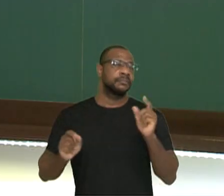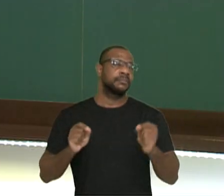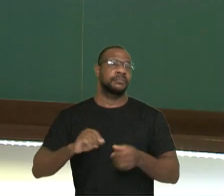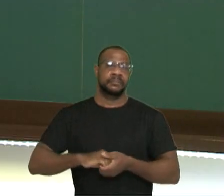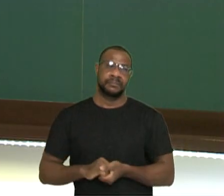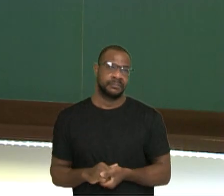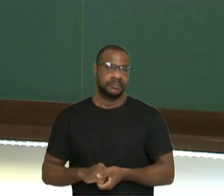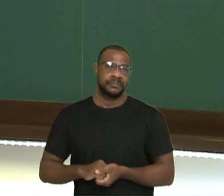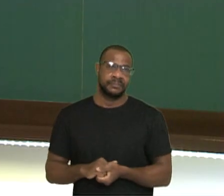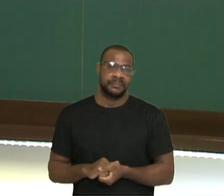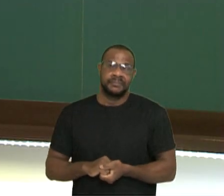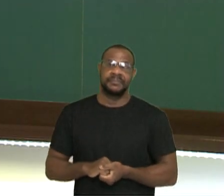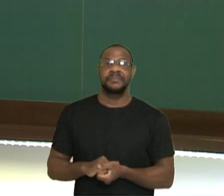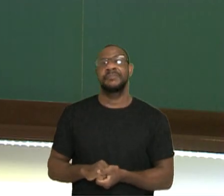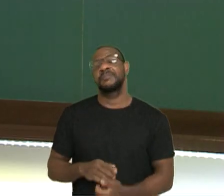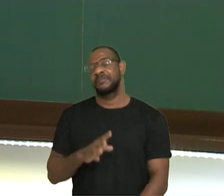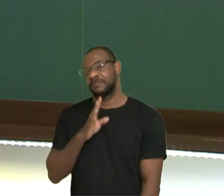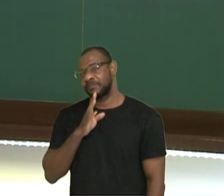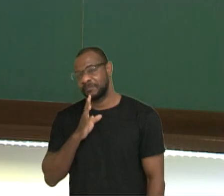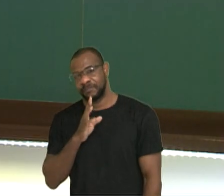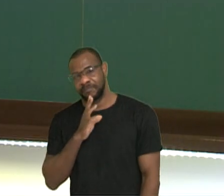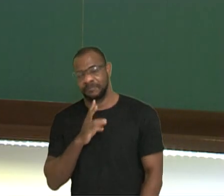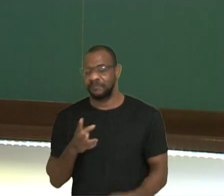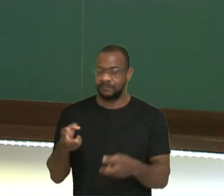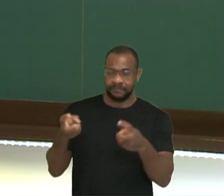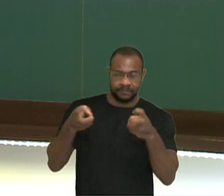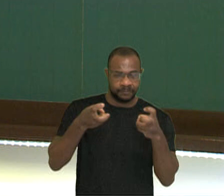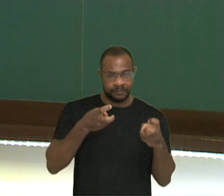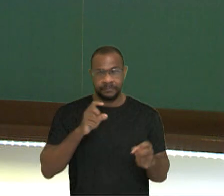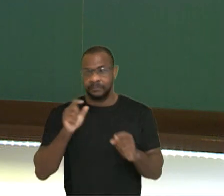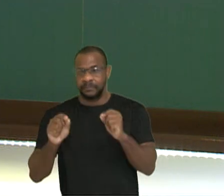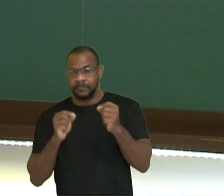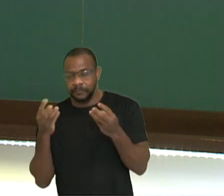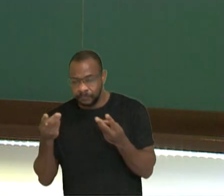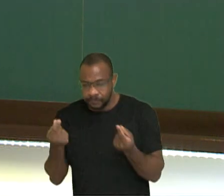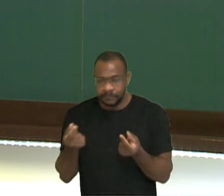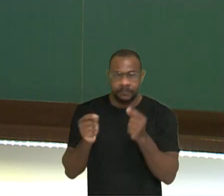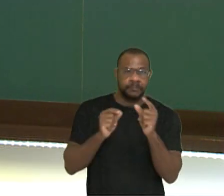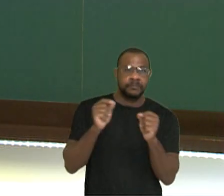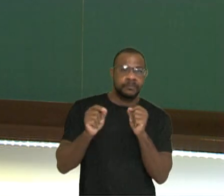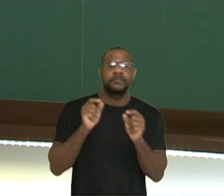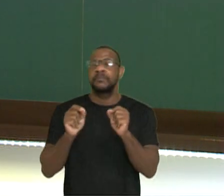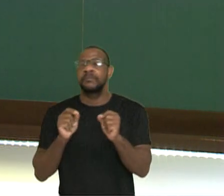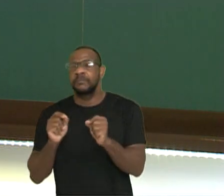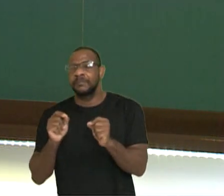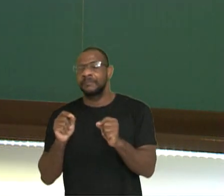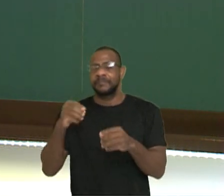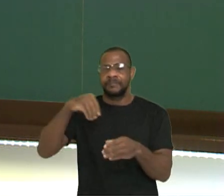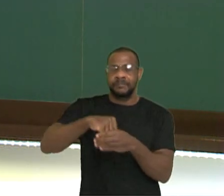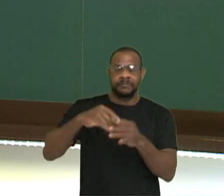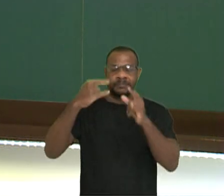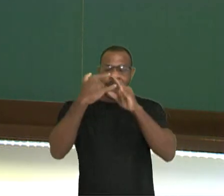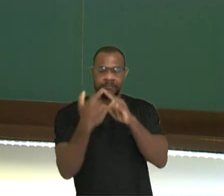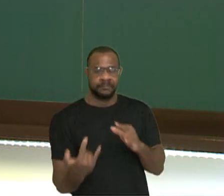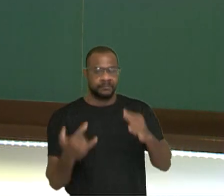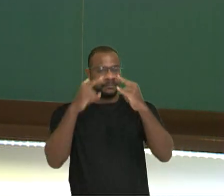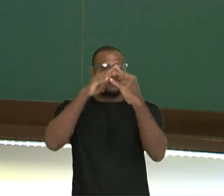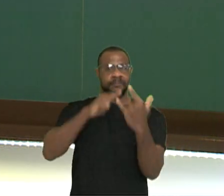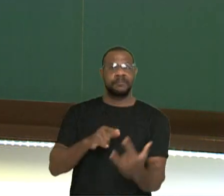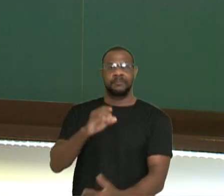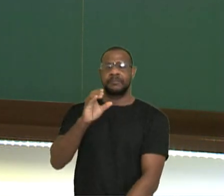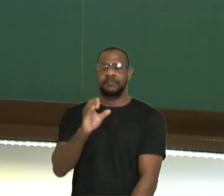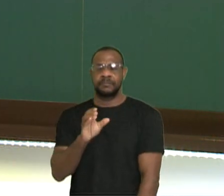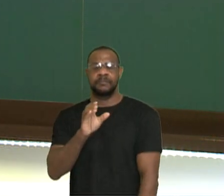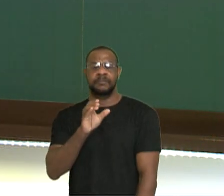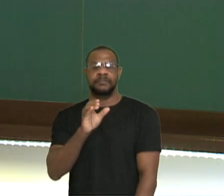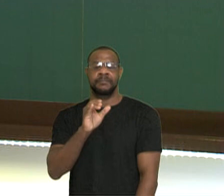hoje. Conhecer, analisar e apreciar as atrações circenses. Vamos falar um pouquinho, né,